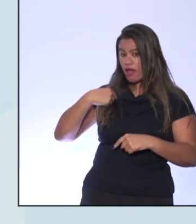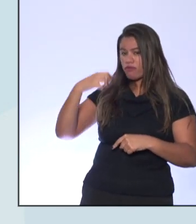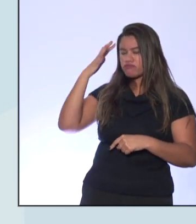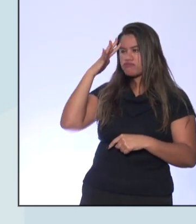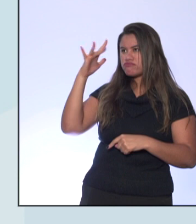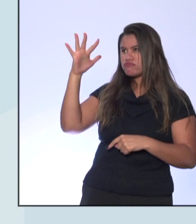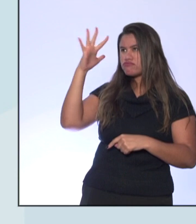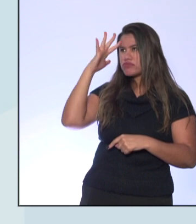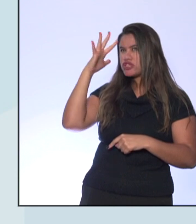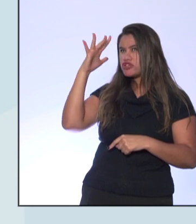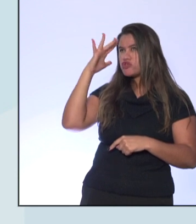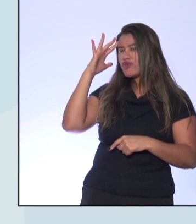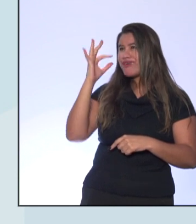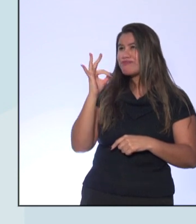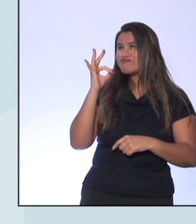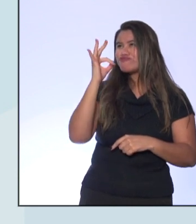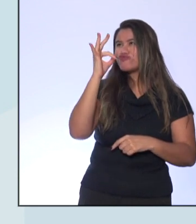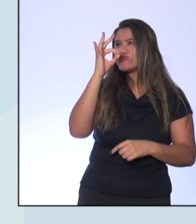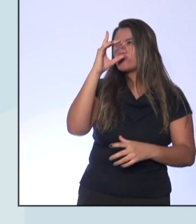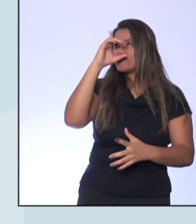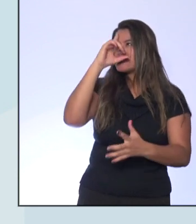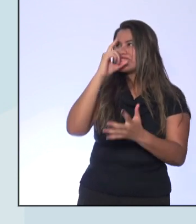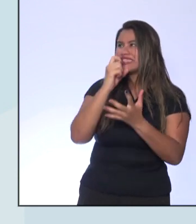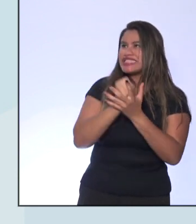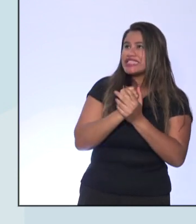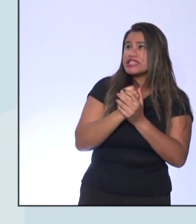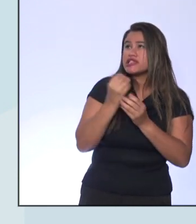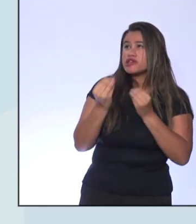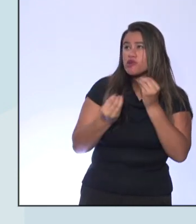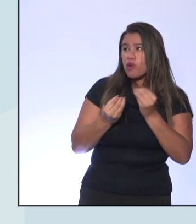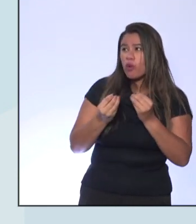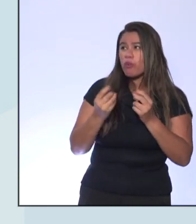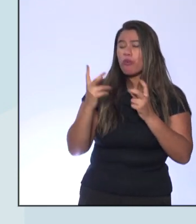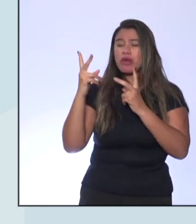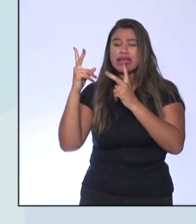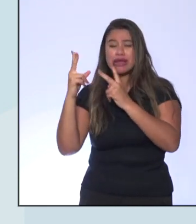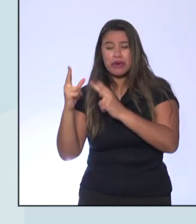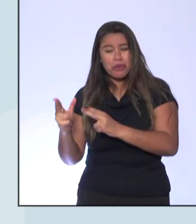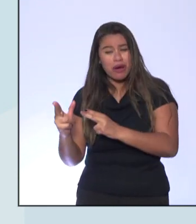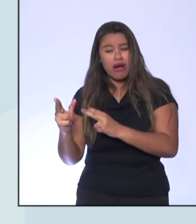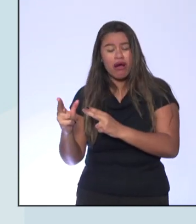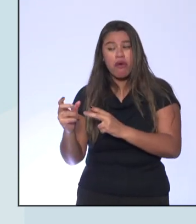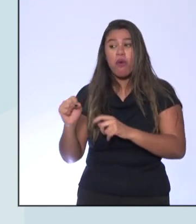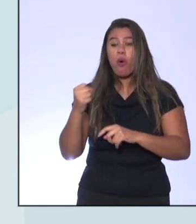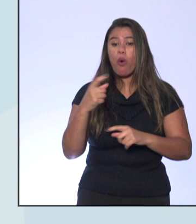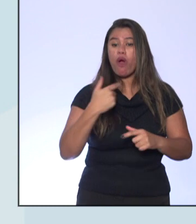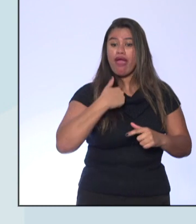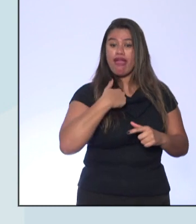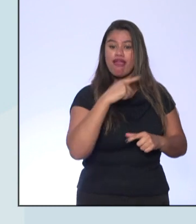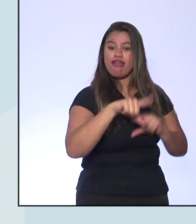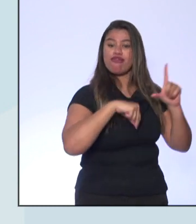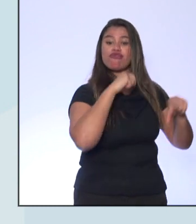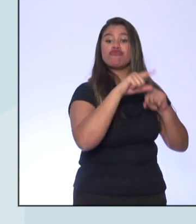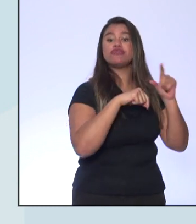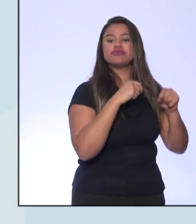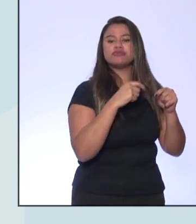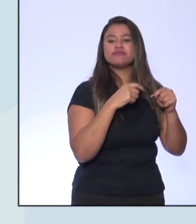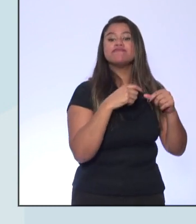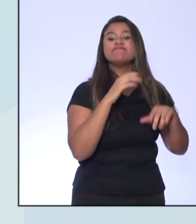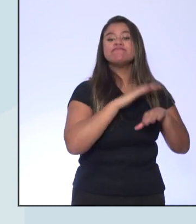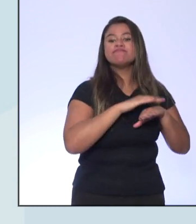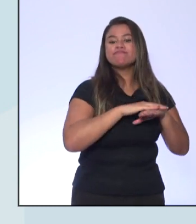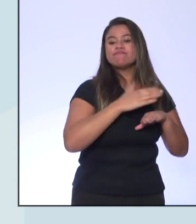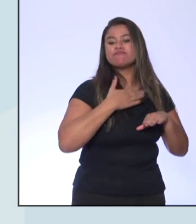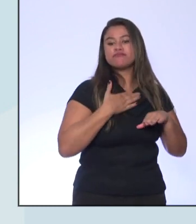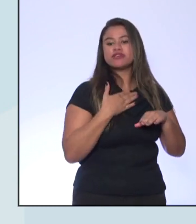interfere naquilo que você vai de fato fazer? Porque alguém disse que espera que você faça alguma coisa, é isso que